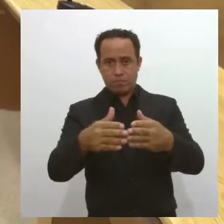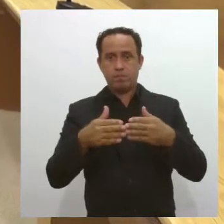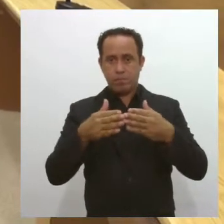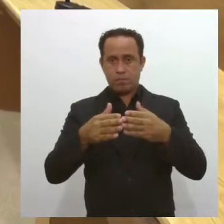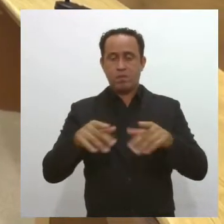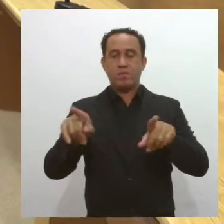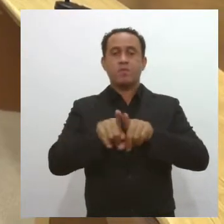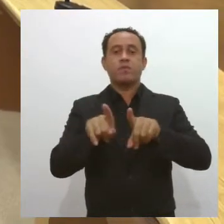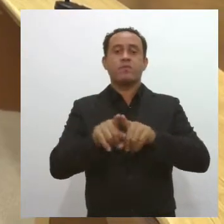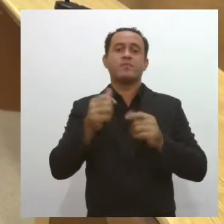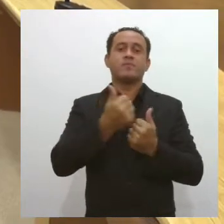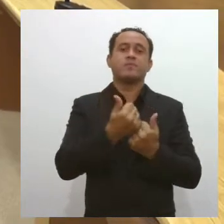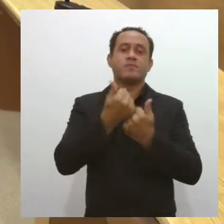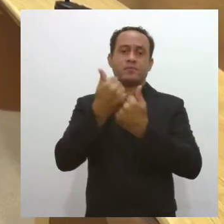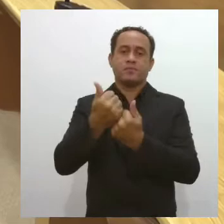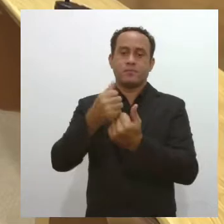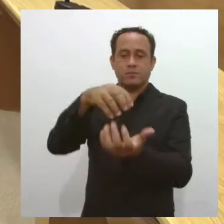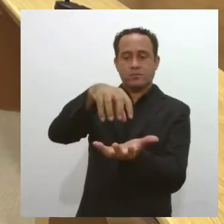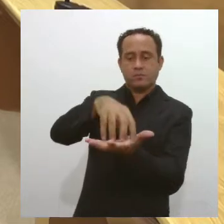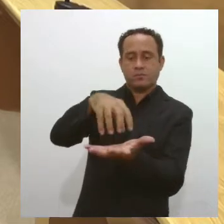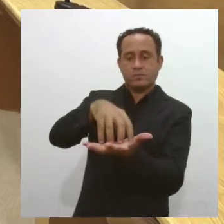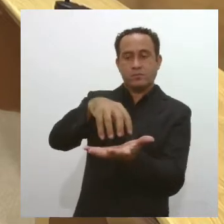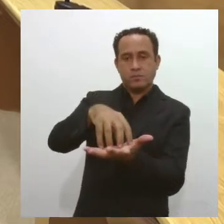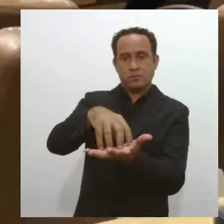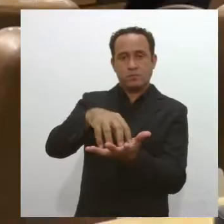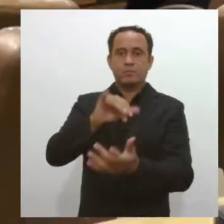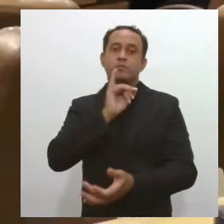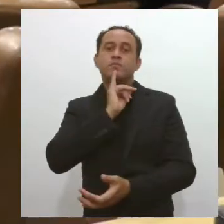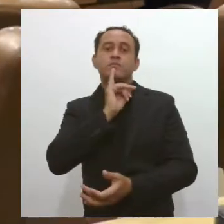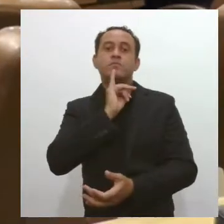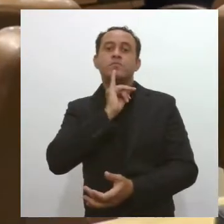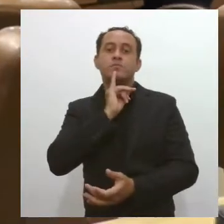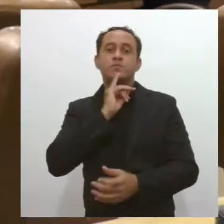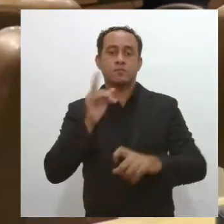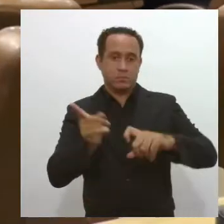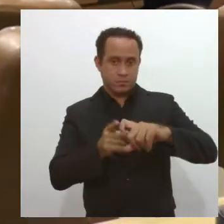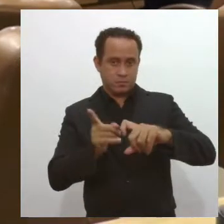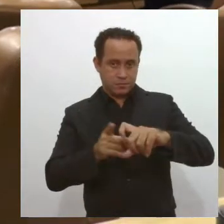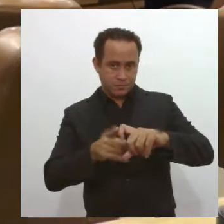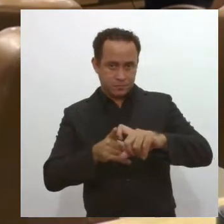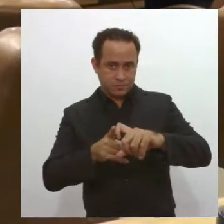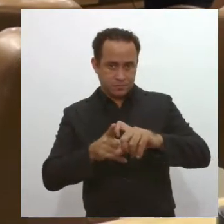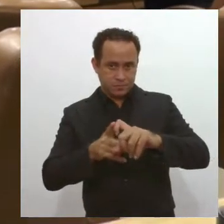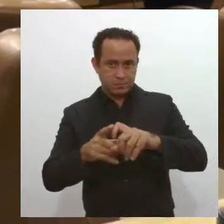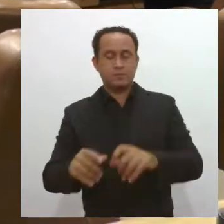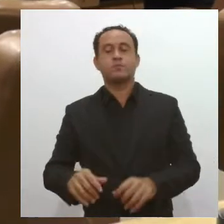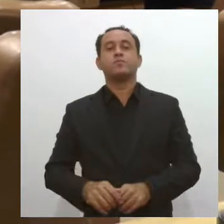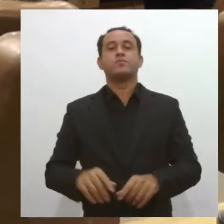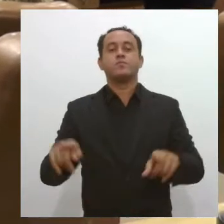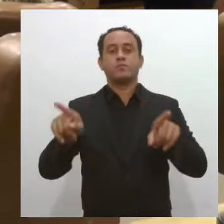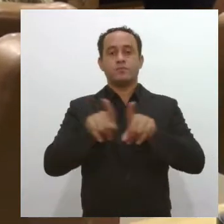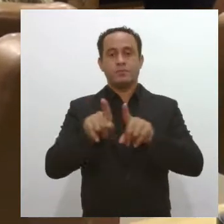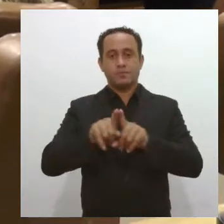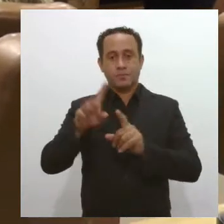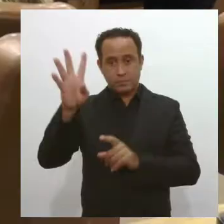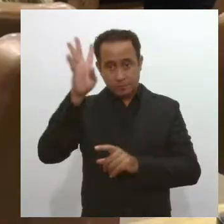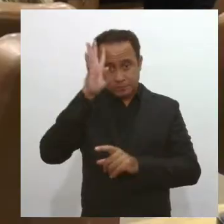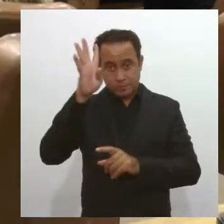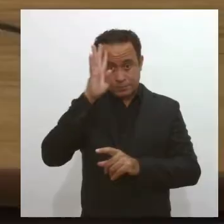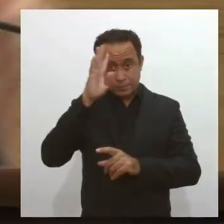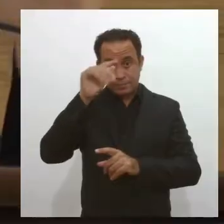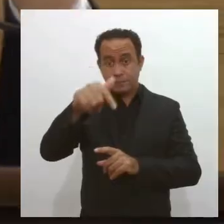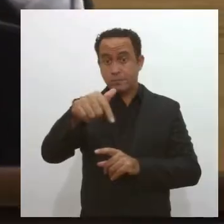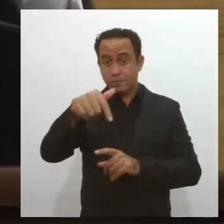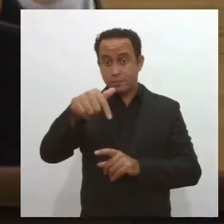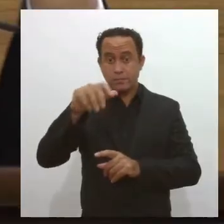pedem apoio ao Centro de Nefrologia de Itabaiana. Nos pronunciamentos da sessão legislativa da quarta-feira, 7 de